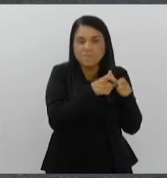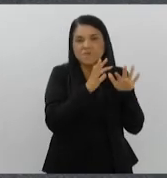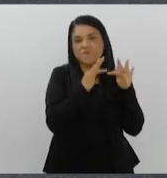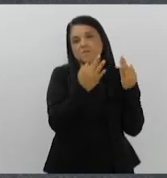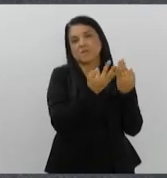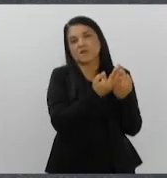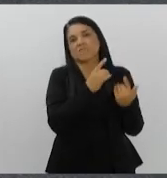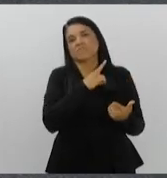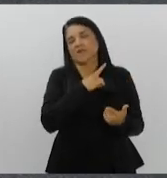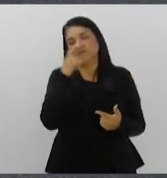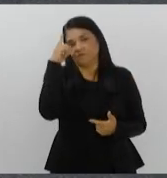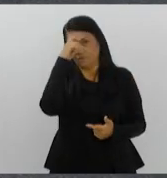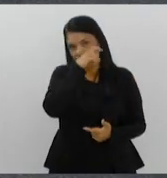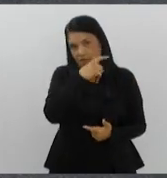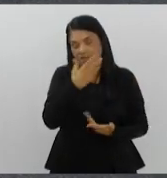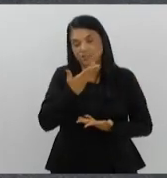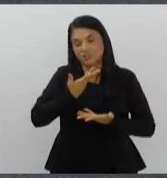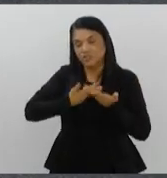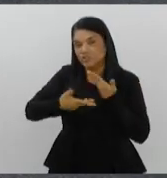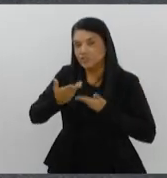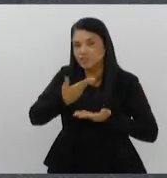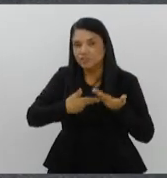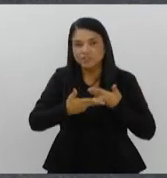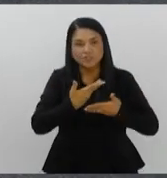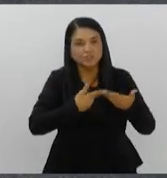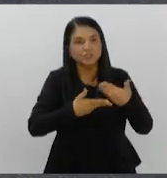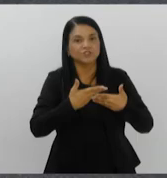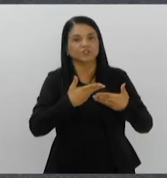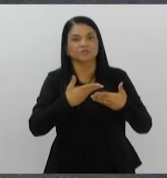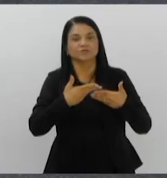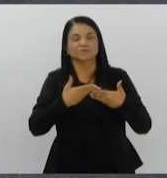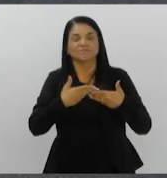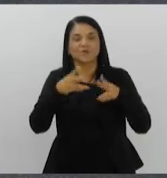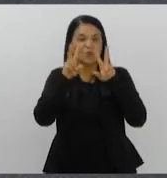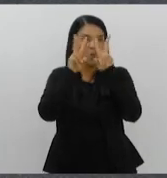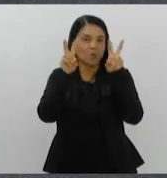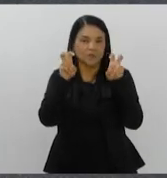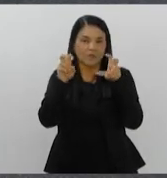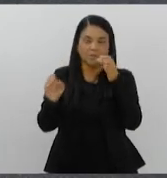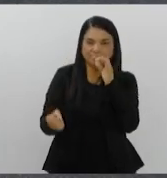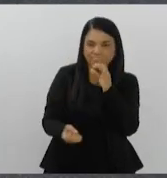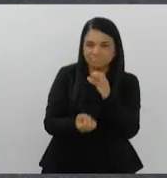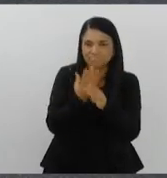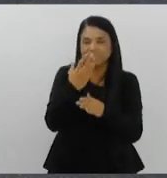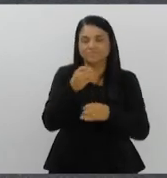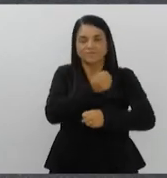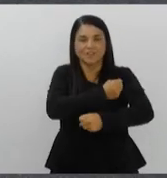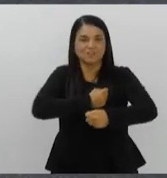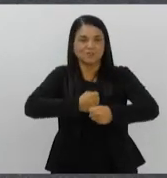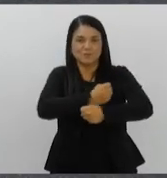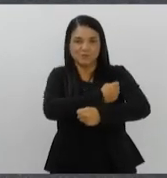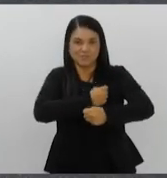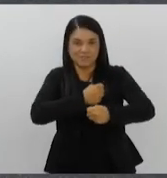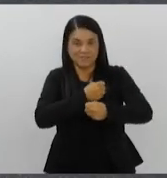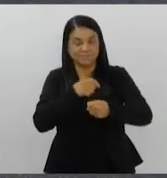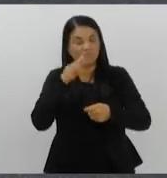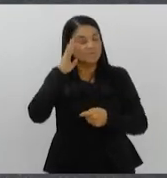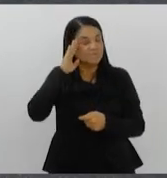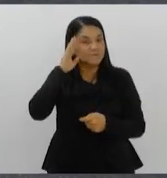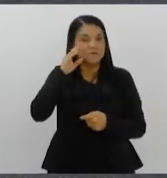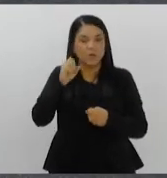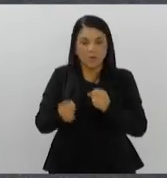em Petrópolis, né? Que dialoga diretamente com esse tema da implantação das cozinhas, ou seja, implantar as